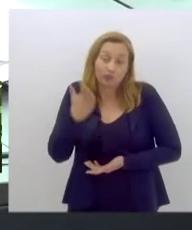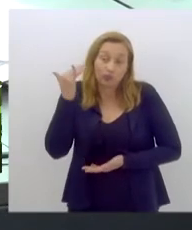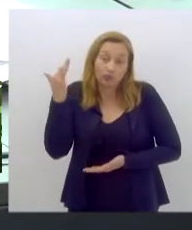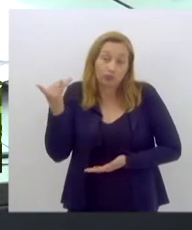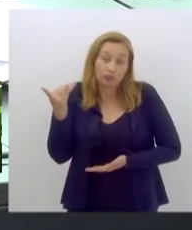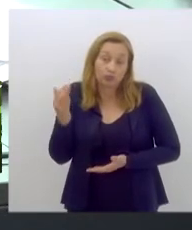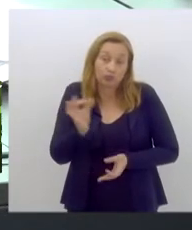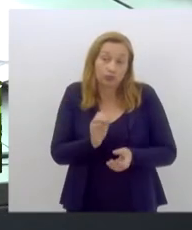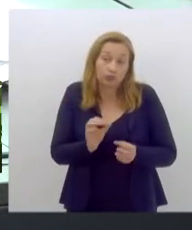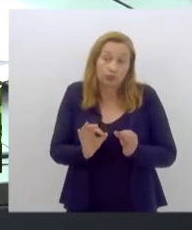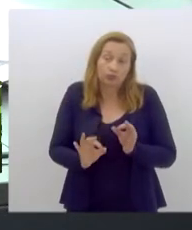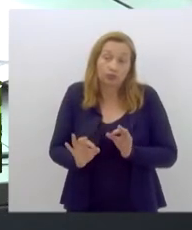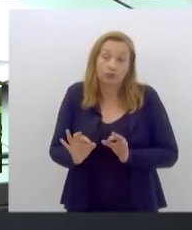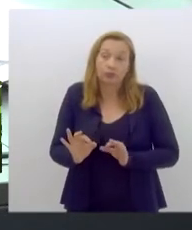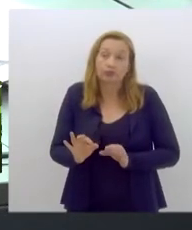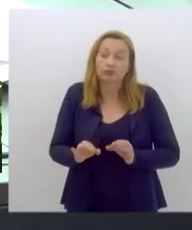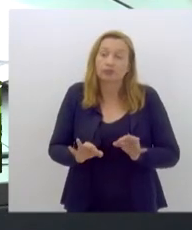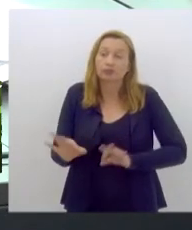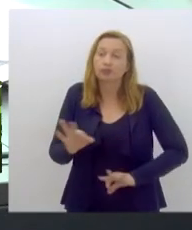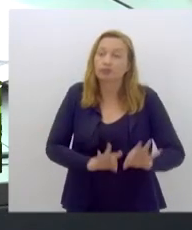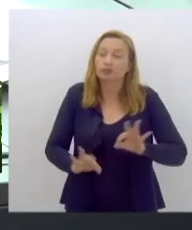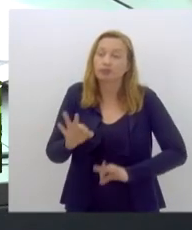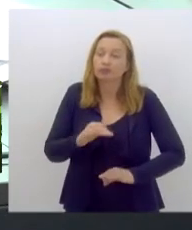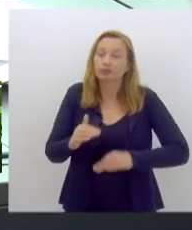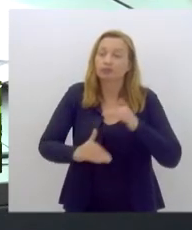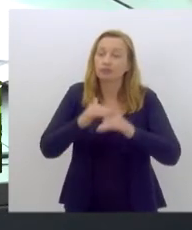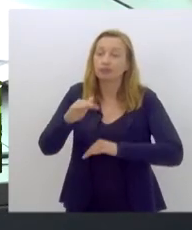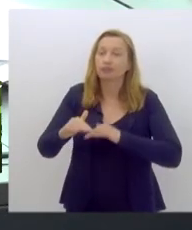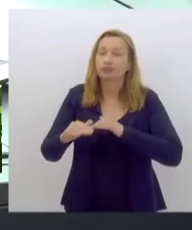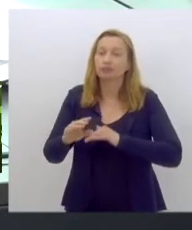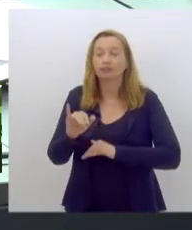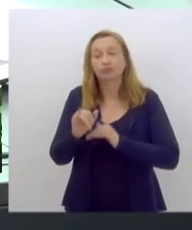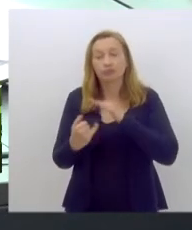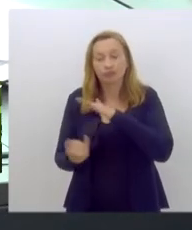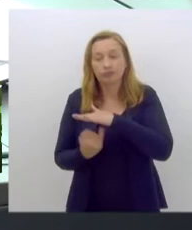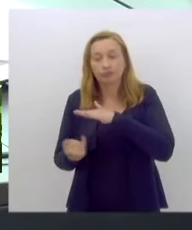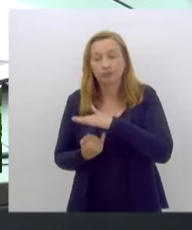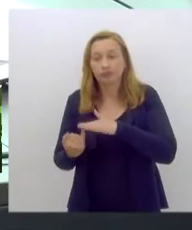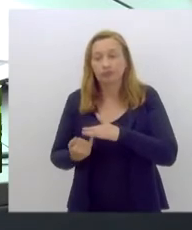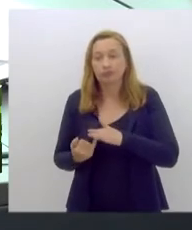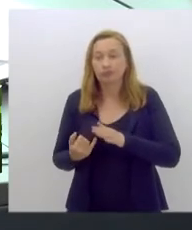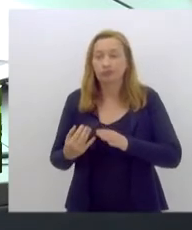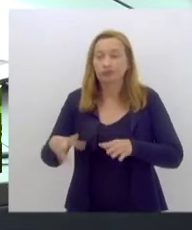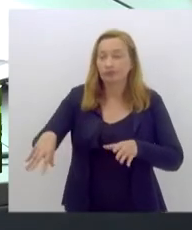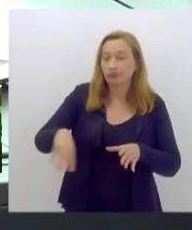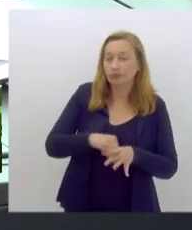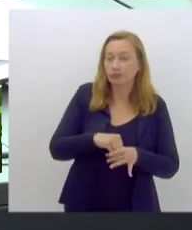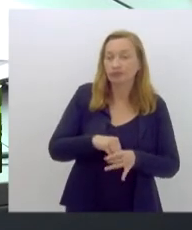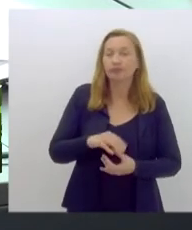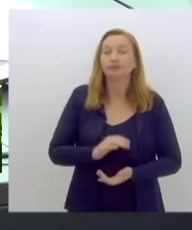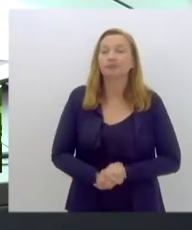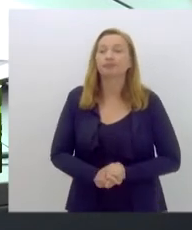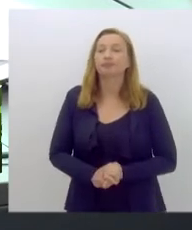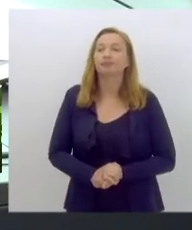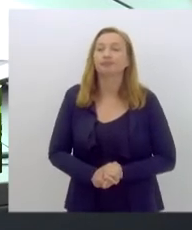plano de desenvolvimento institucional que ficou de ser publicado nessa incorporação.